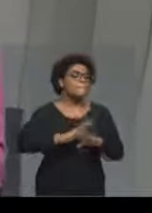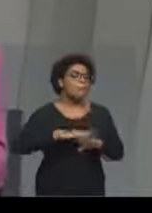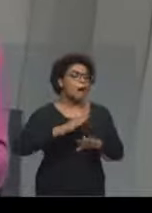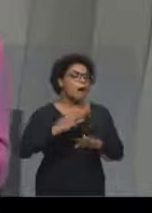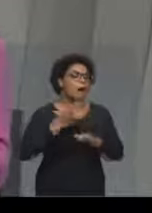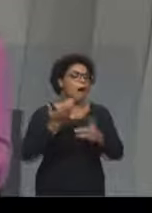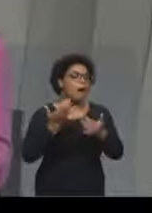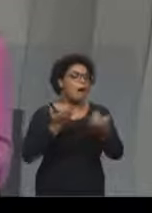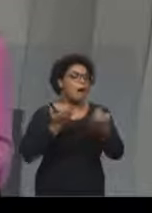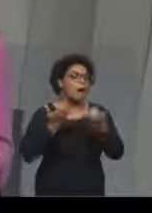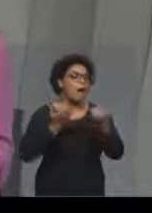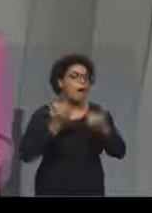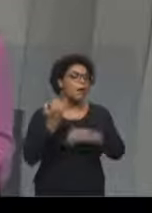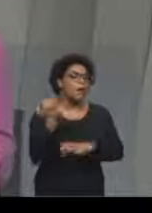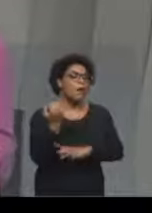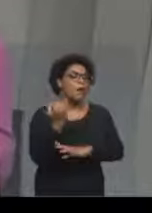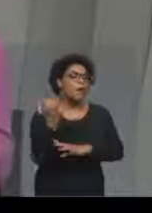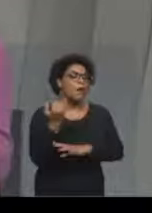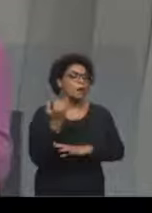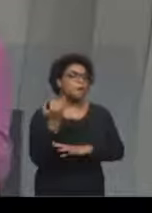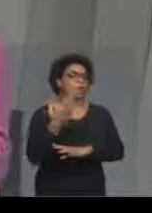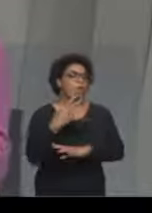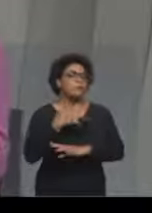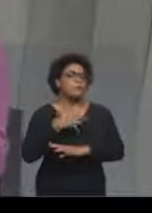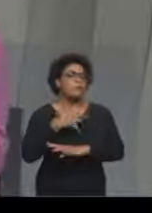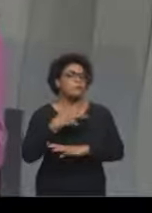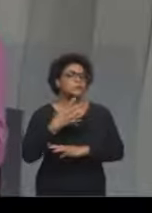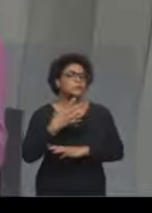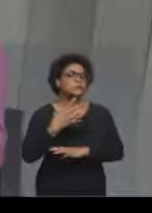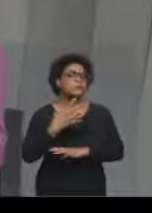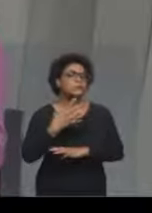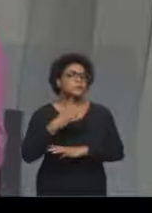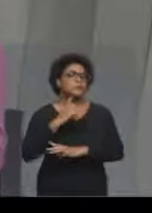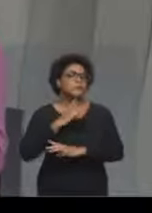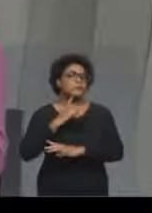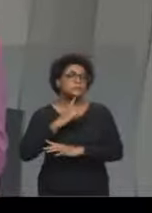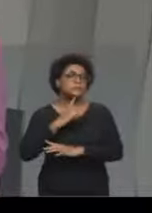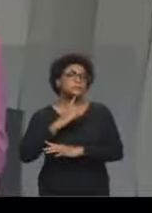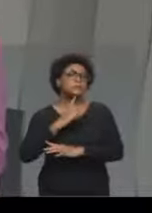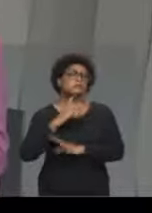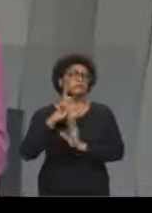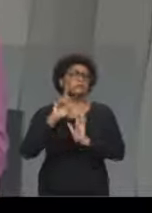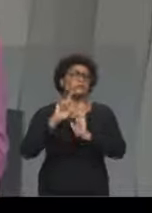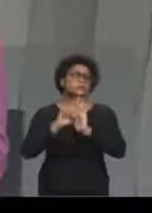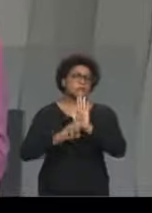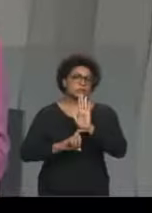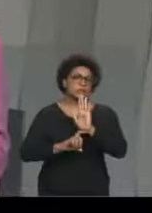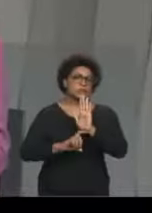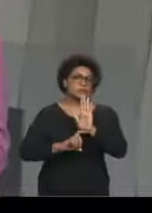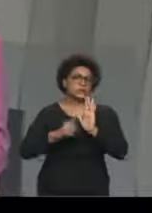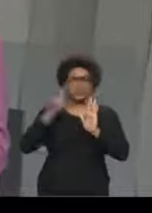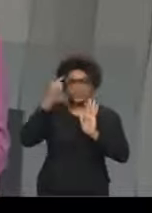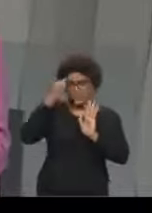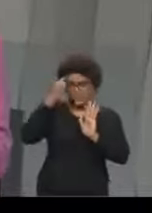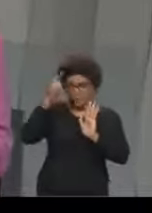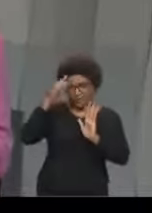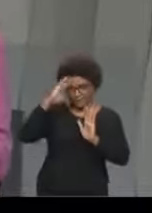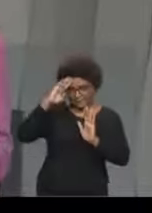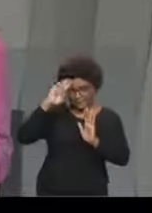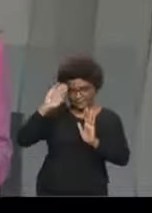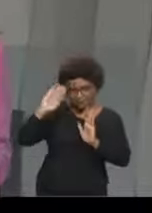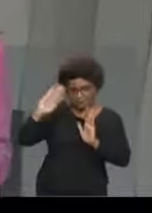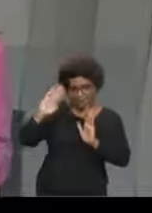sentido. Então, você pega as ideias principais e faz